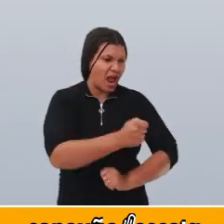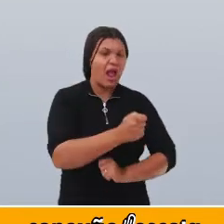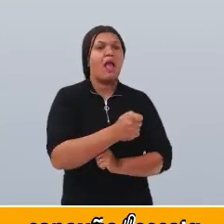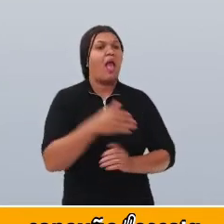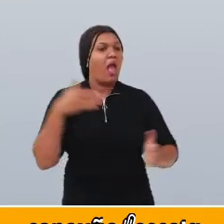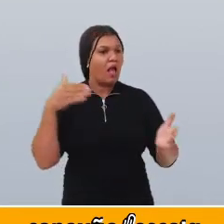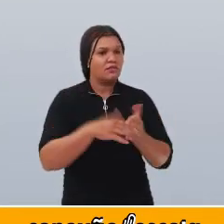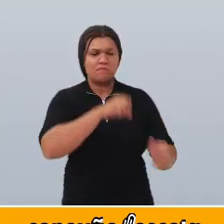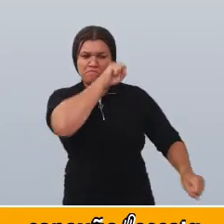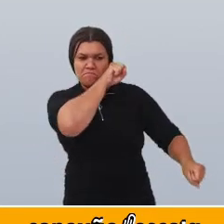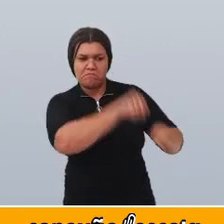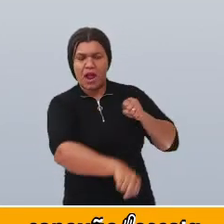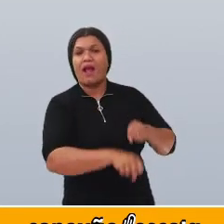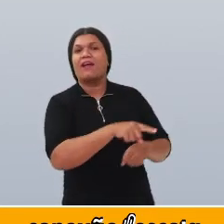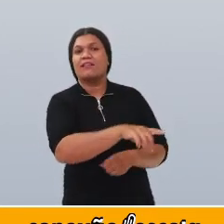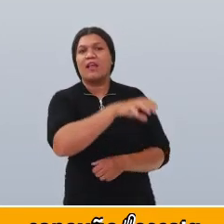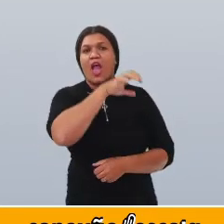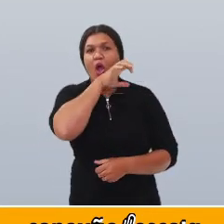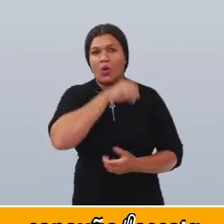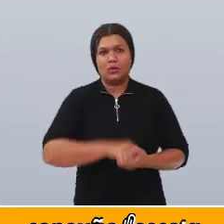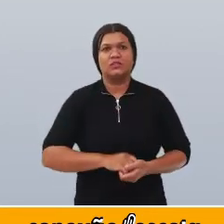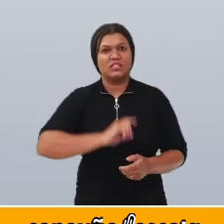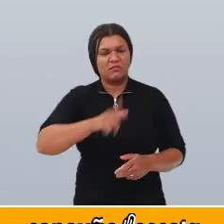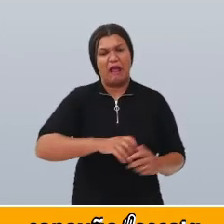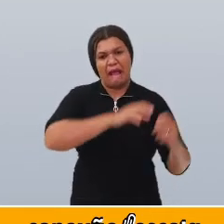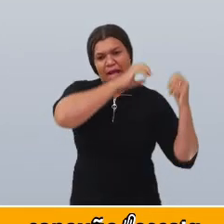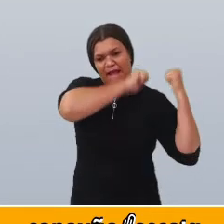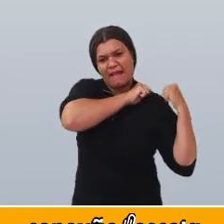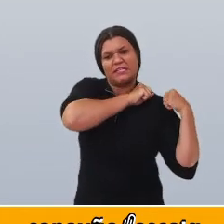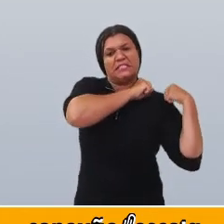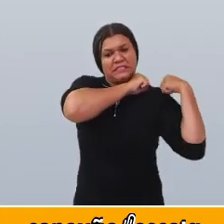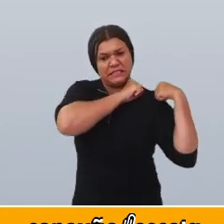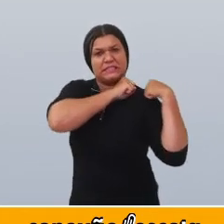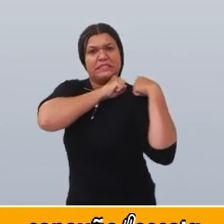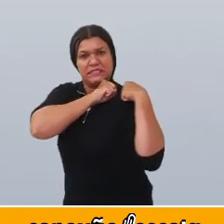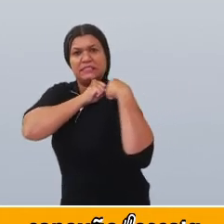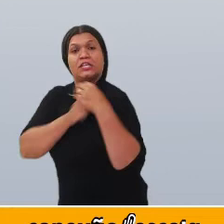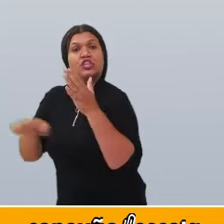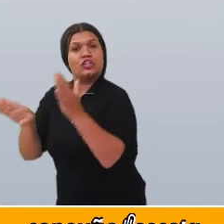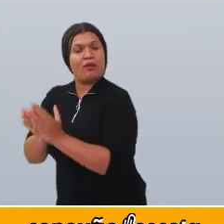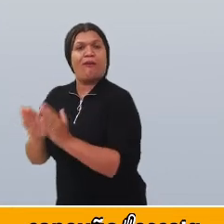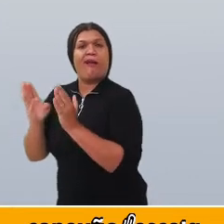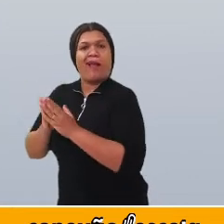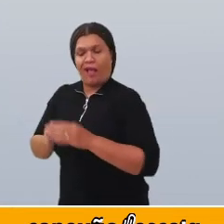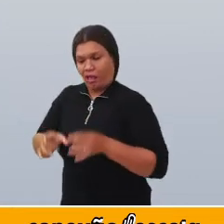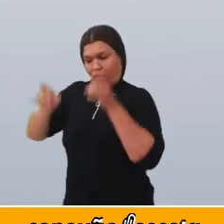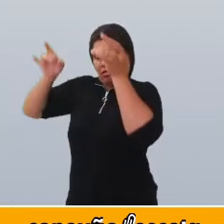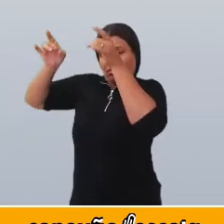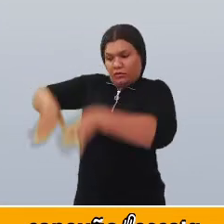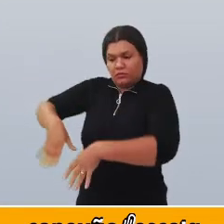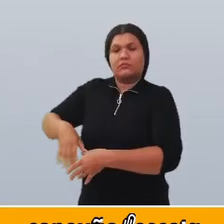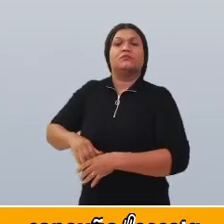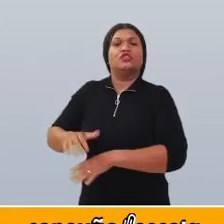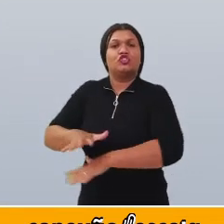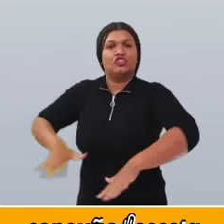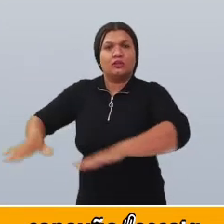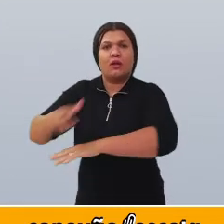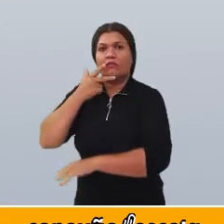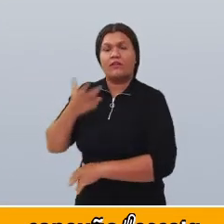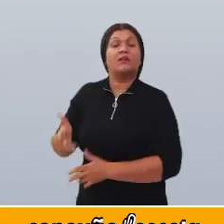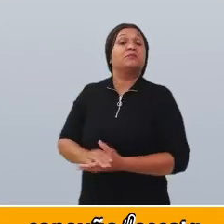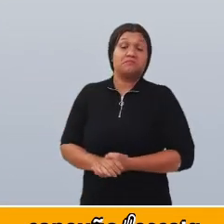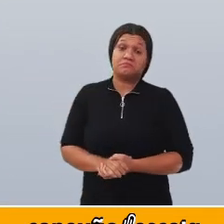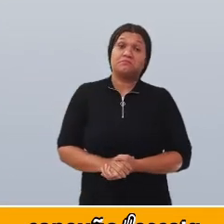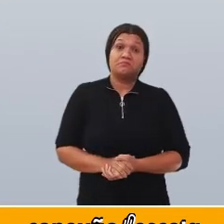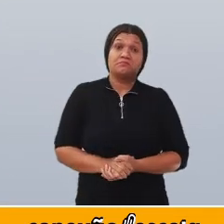até matá-la. Depois arrastou-a, chegou em casa, largou-a no chão dizendo: